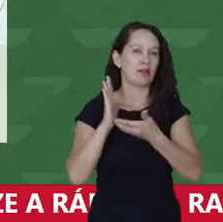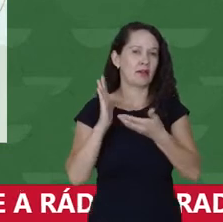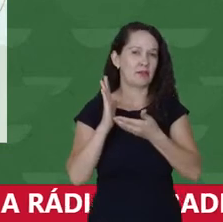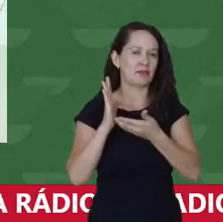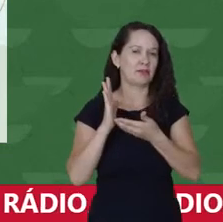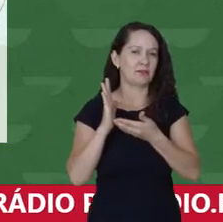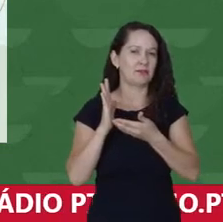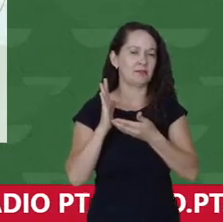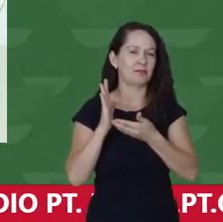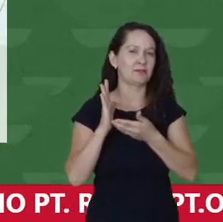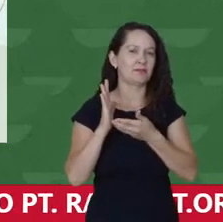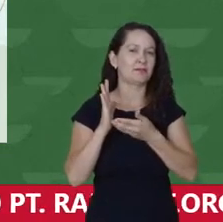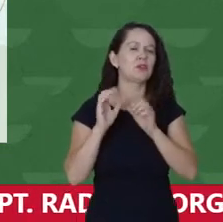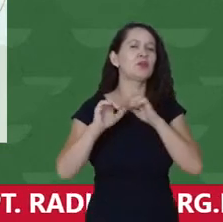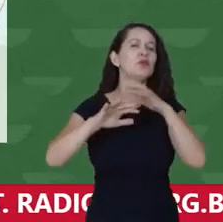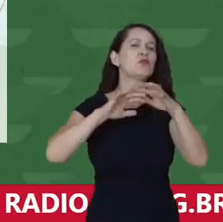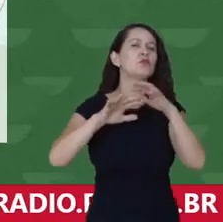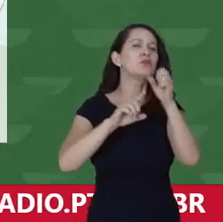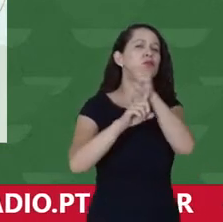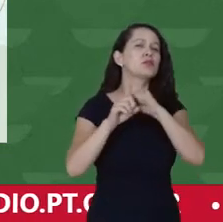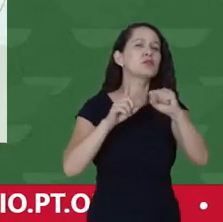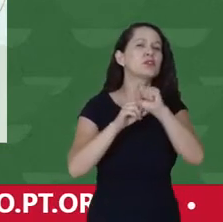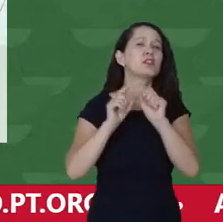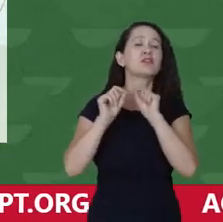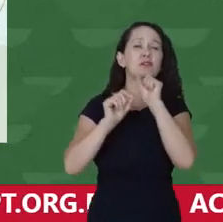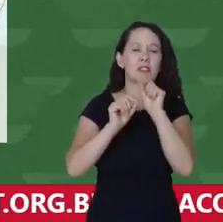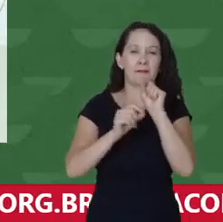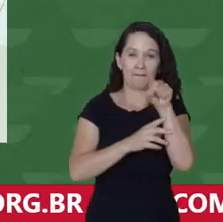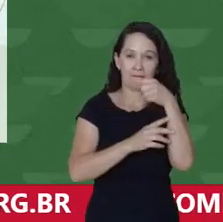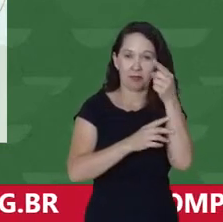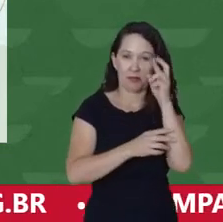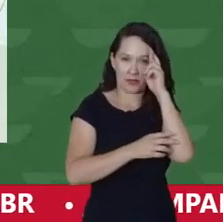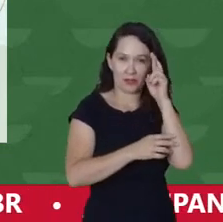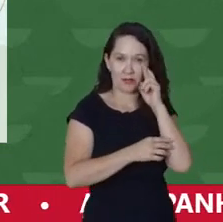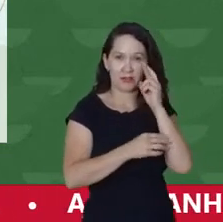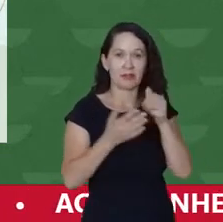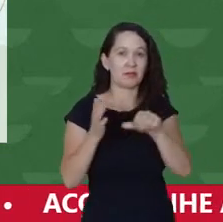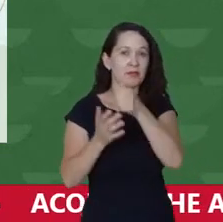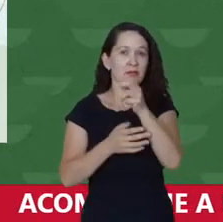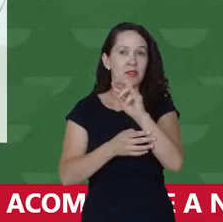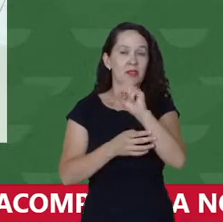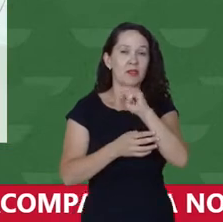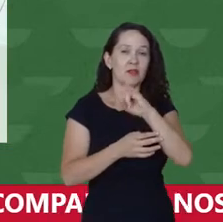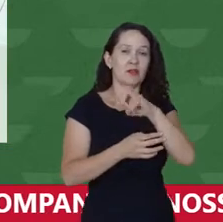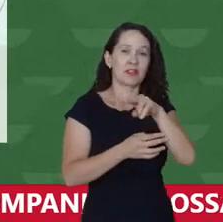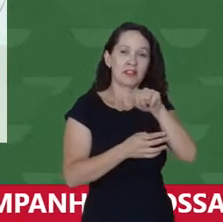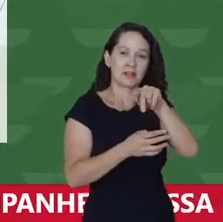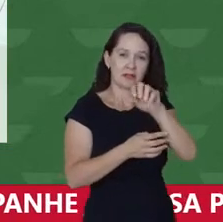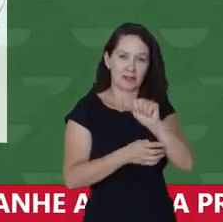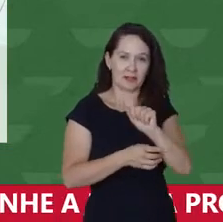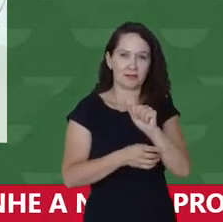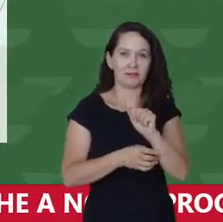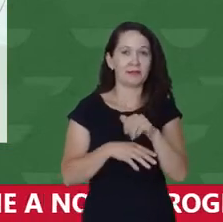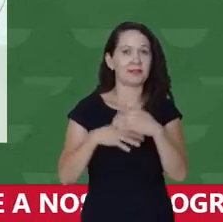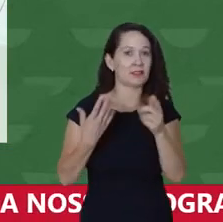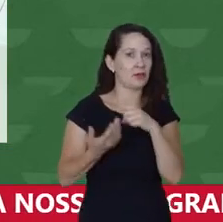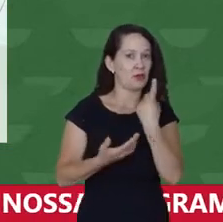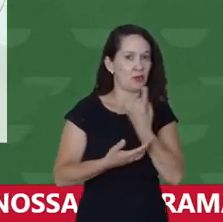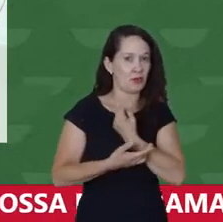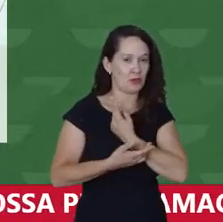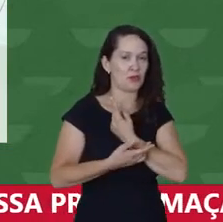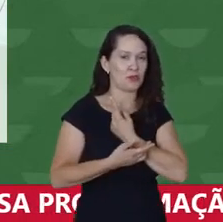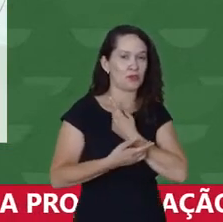Deputados. E o que está nas mobilizações sociais, Silvana? E depois a Rosilene. Silvana. Bem, nós